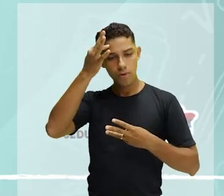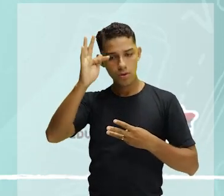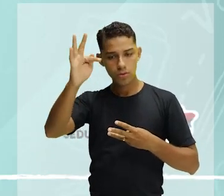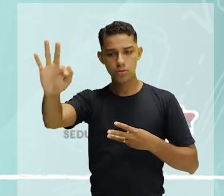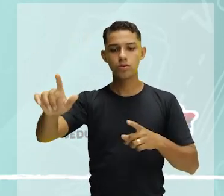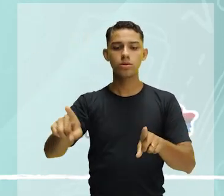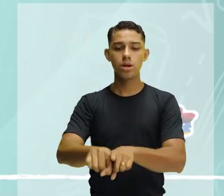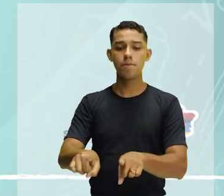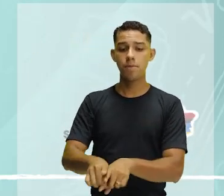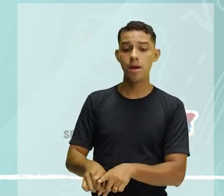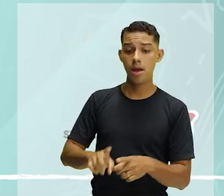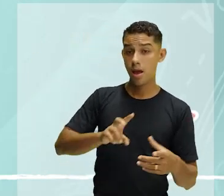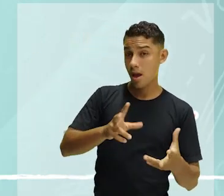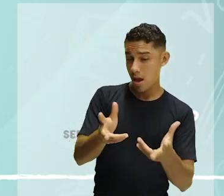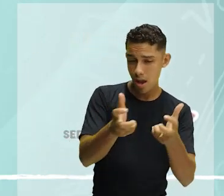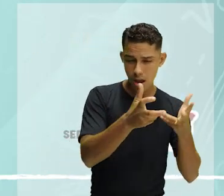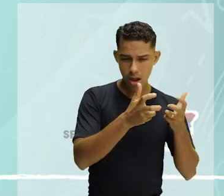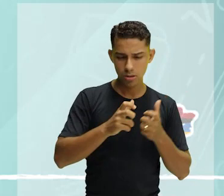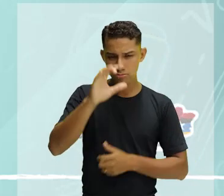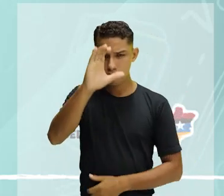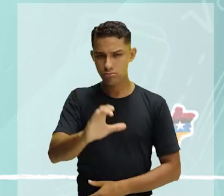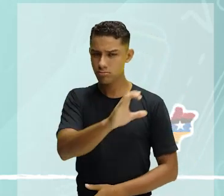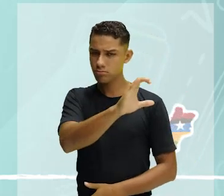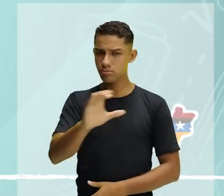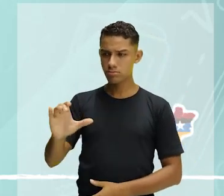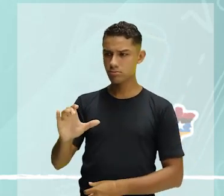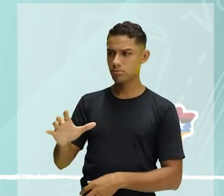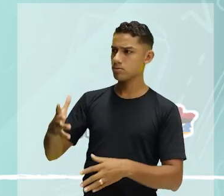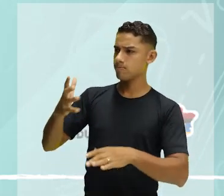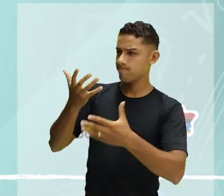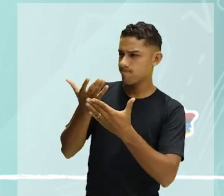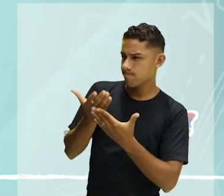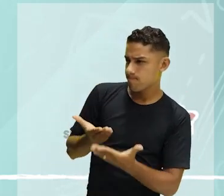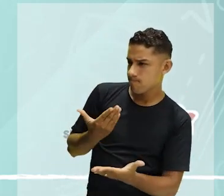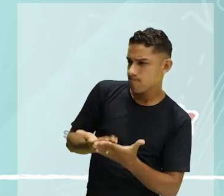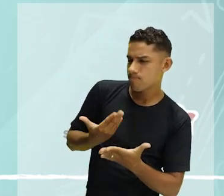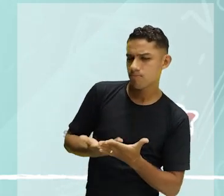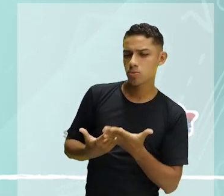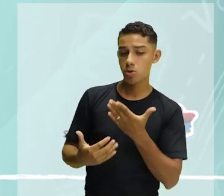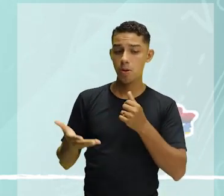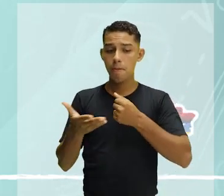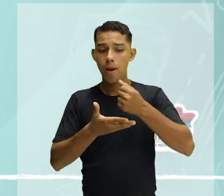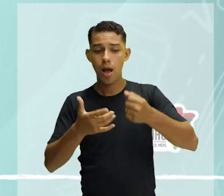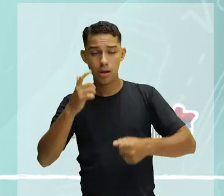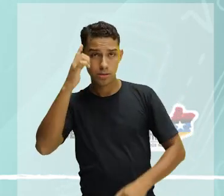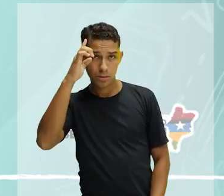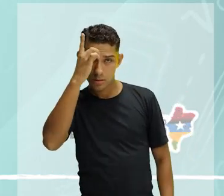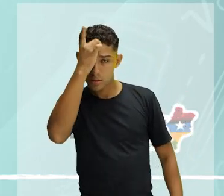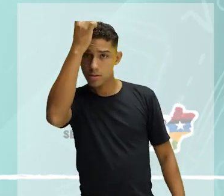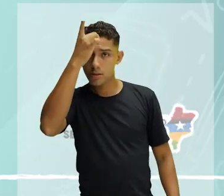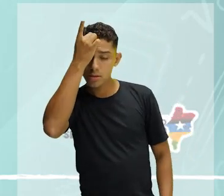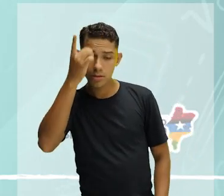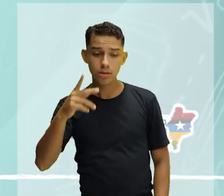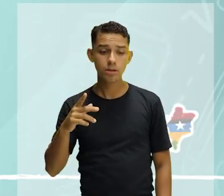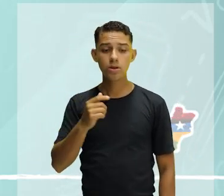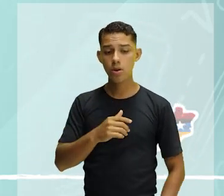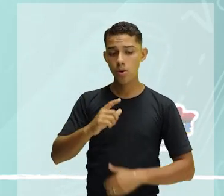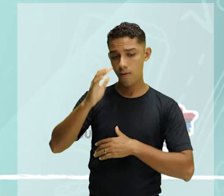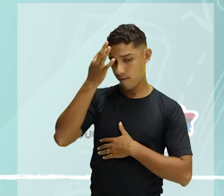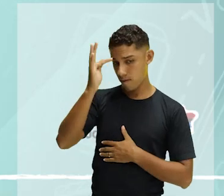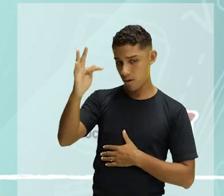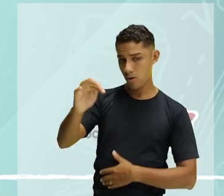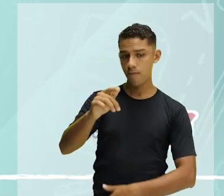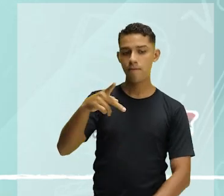do cristianismo, usando como base as ideias de Platão, foram premissas para as novas formas